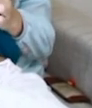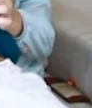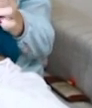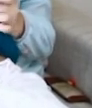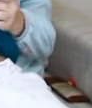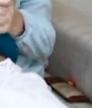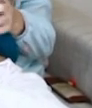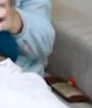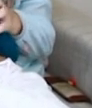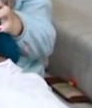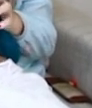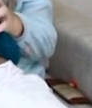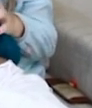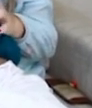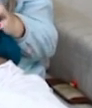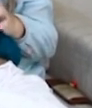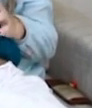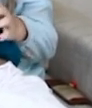tinha esses 2 lindões lá,